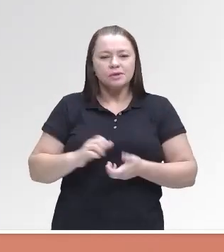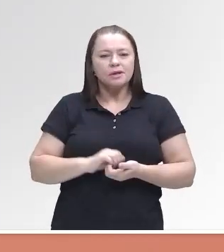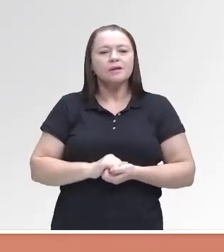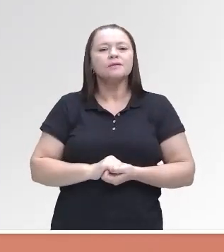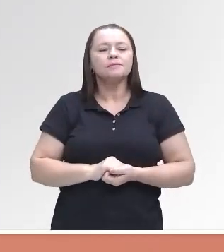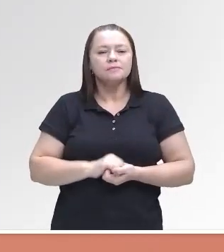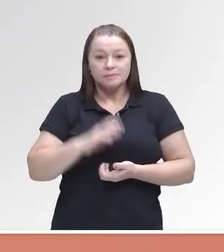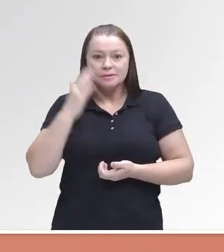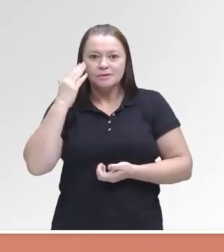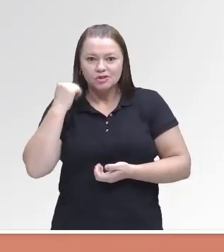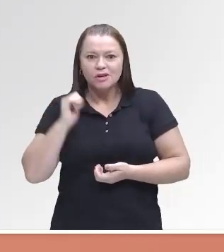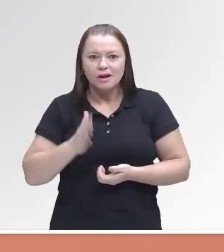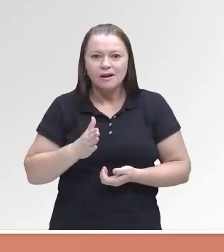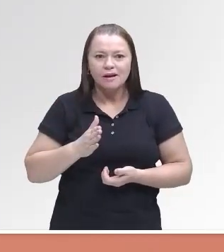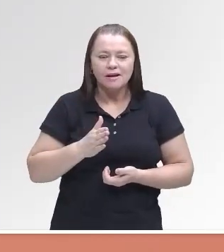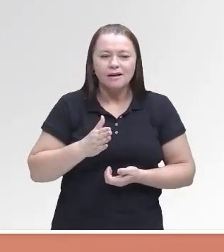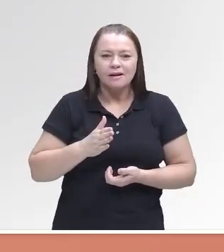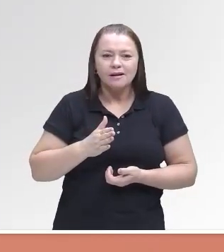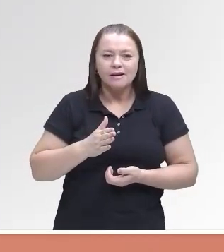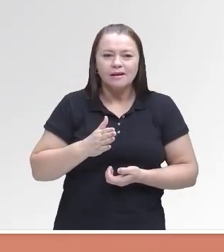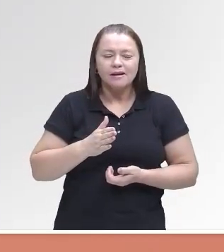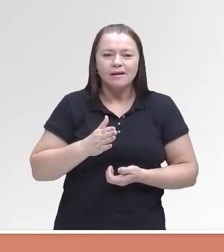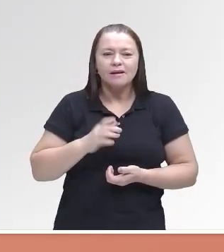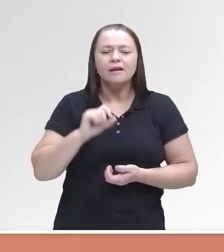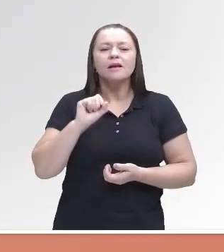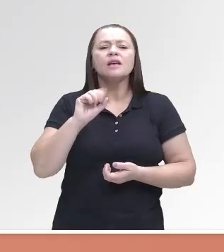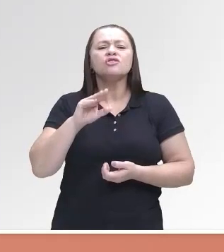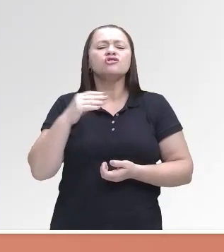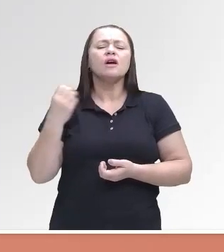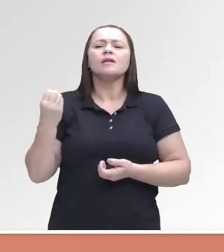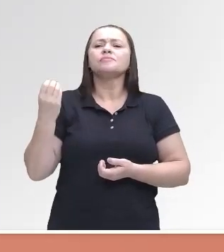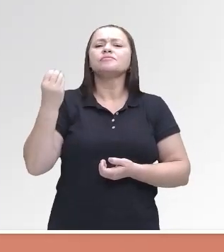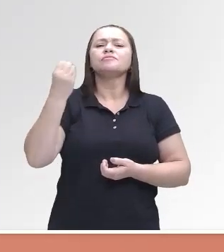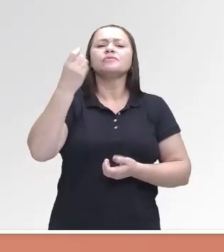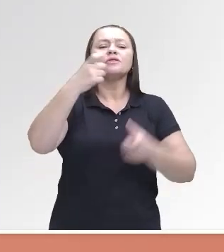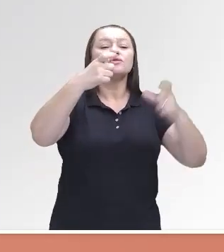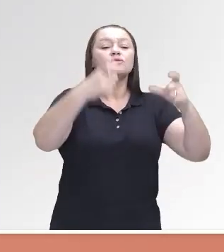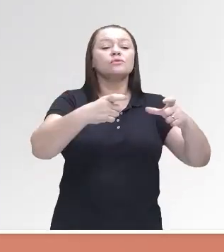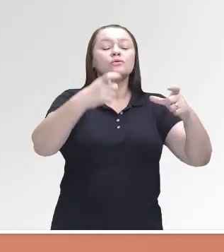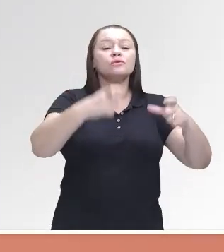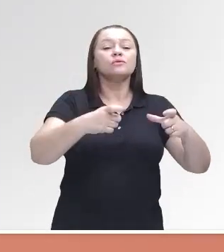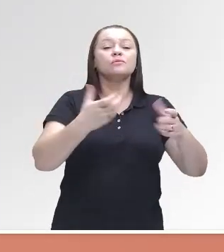Já sabem? Quem já viajou para esse lugar?